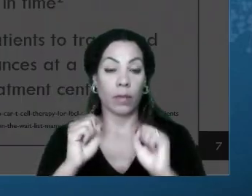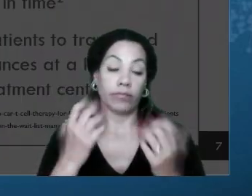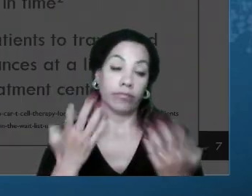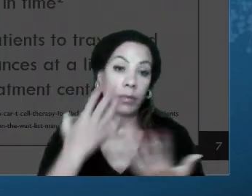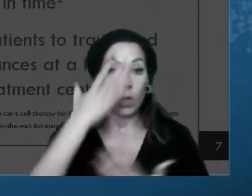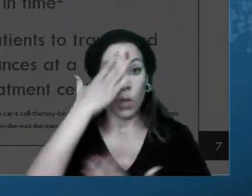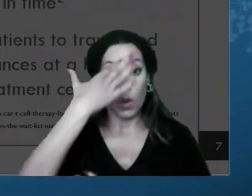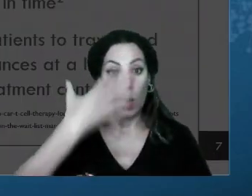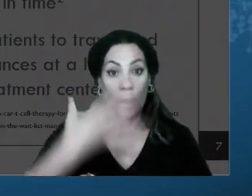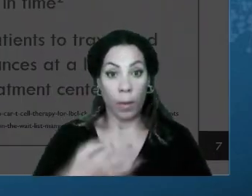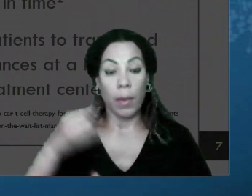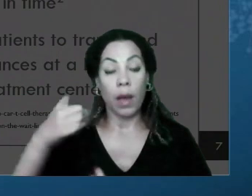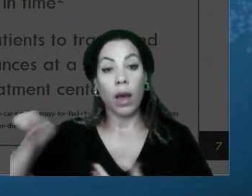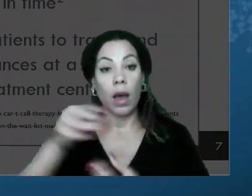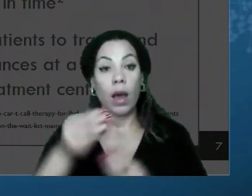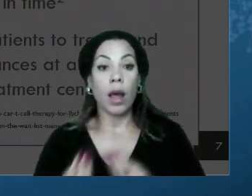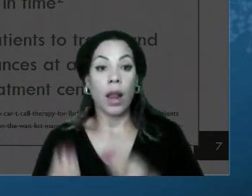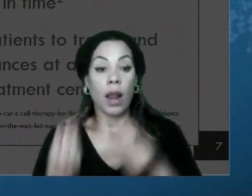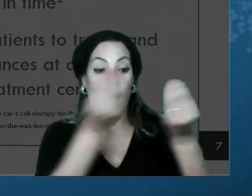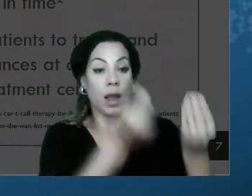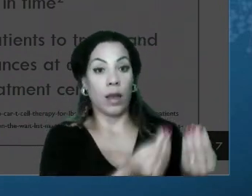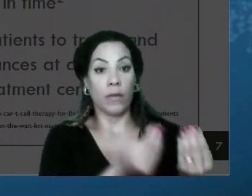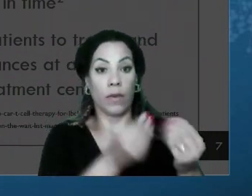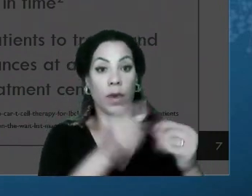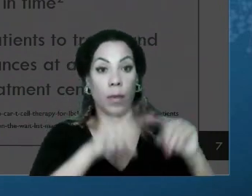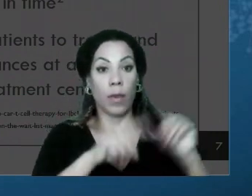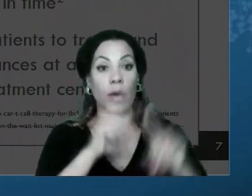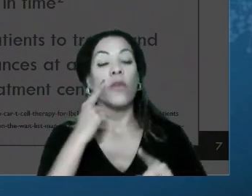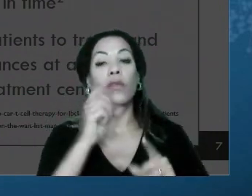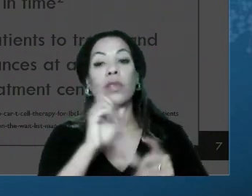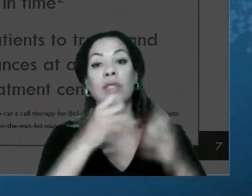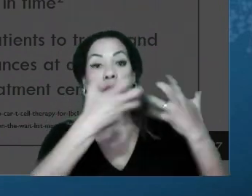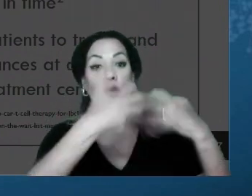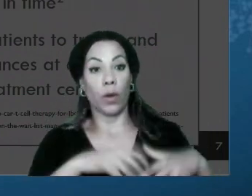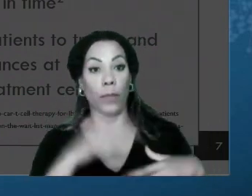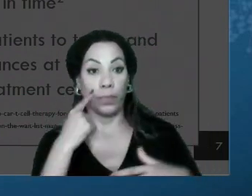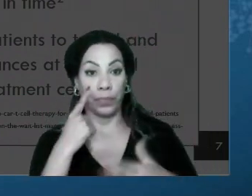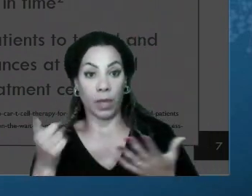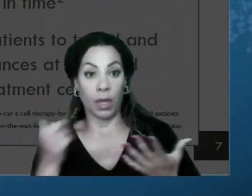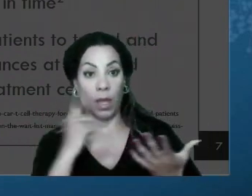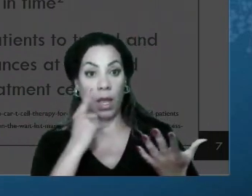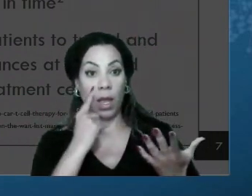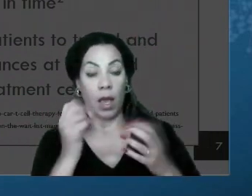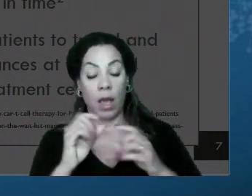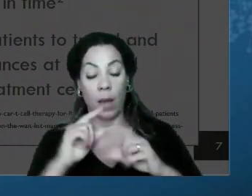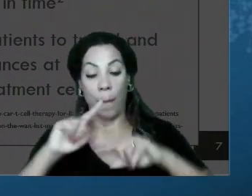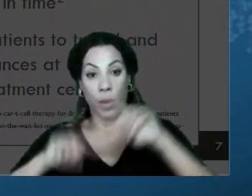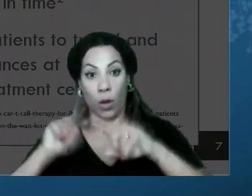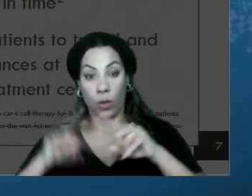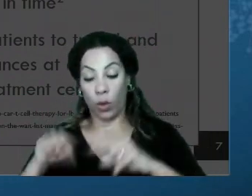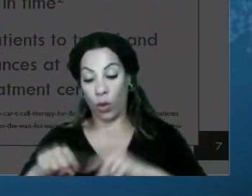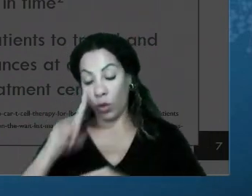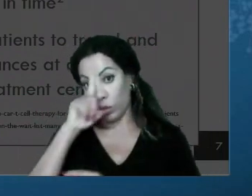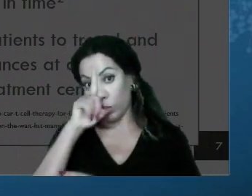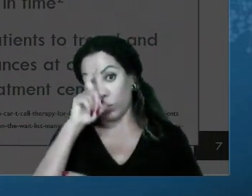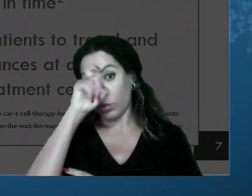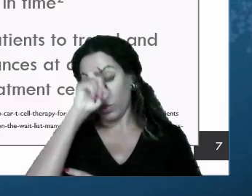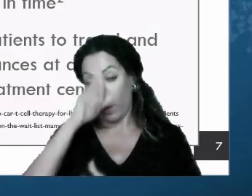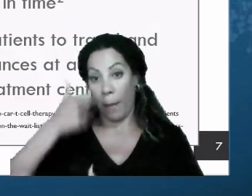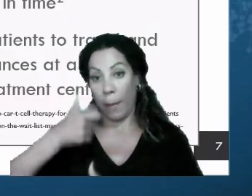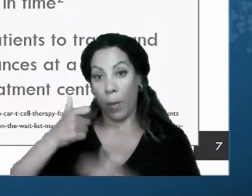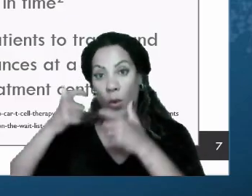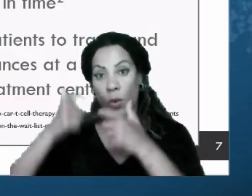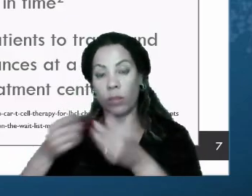compreensível. Eles enviam um produto, vamos ver se funciona isso aqui, isso significa que você está enviando o produto do hospital, em primeiro lugar, para